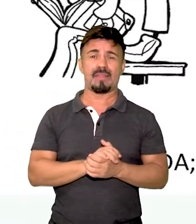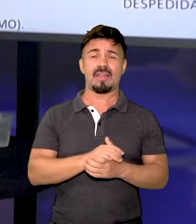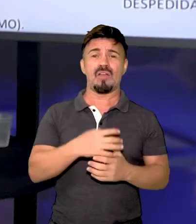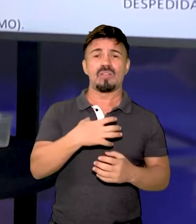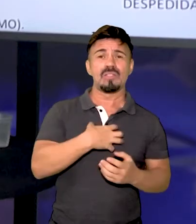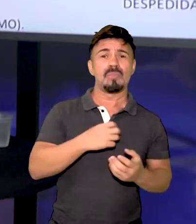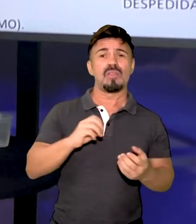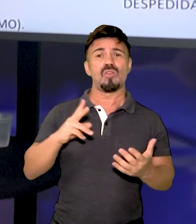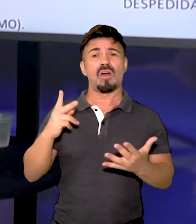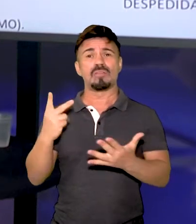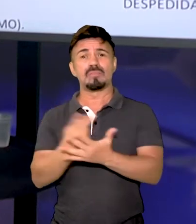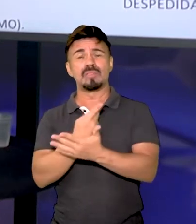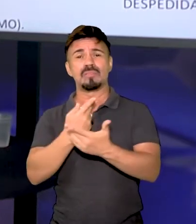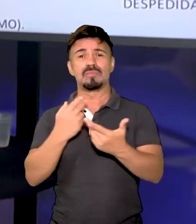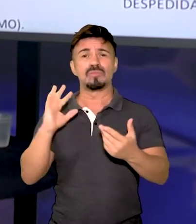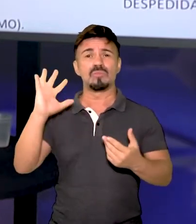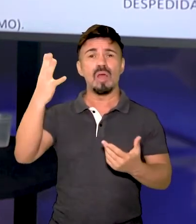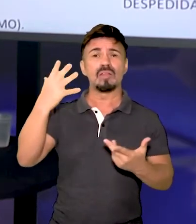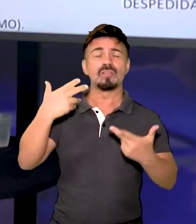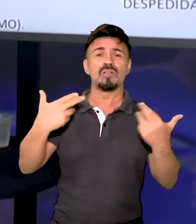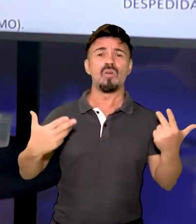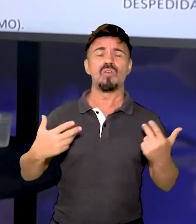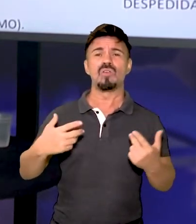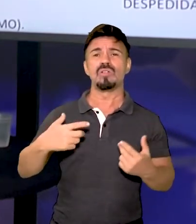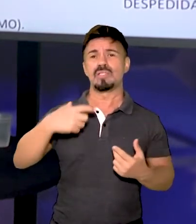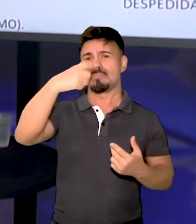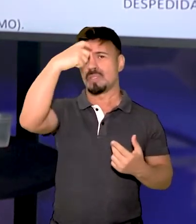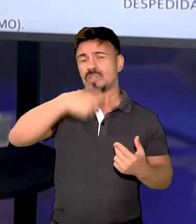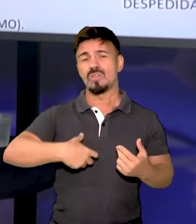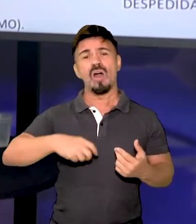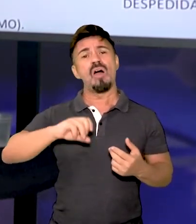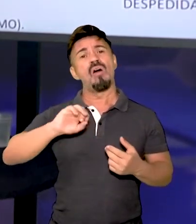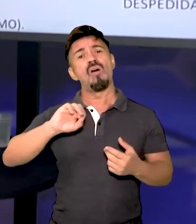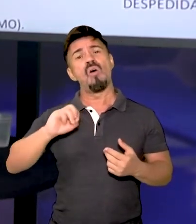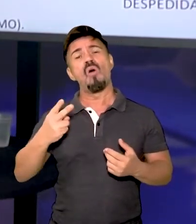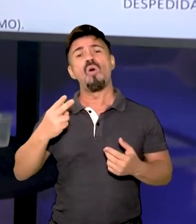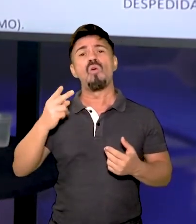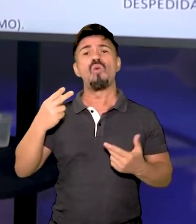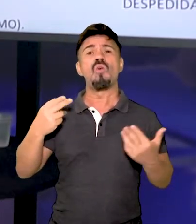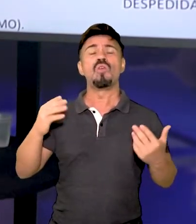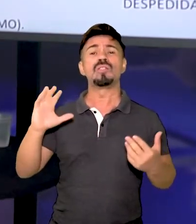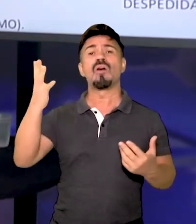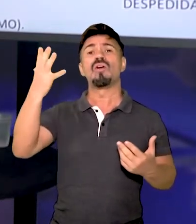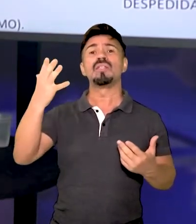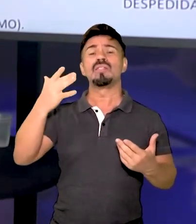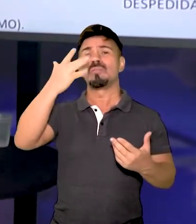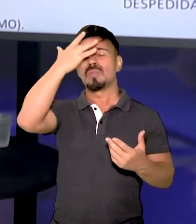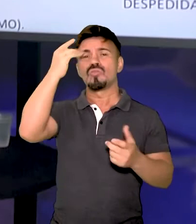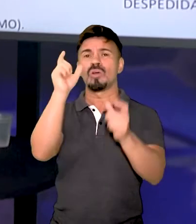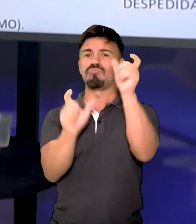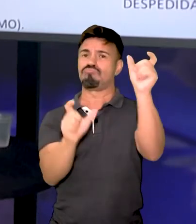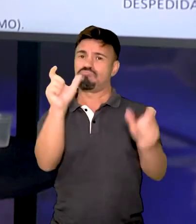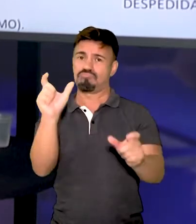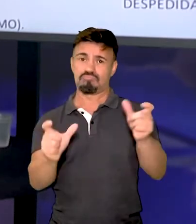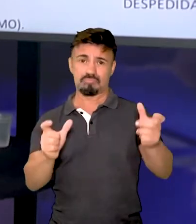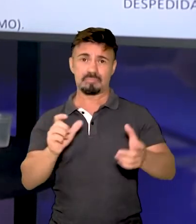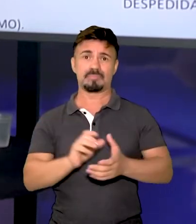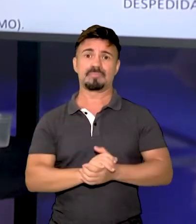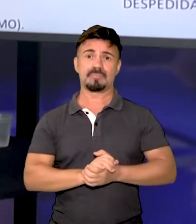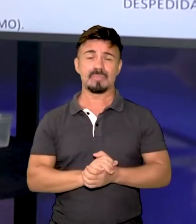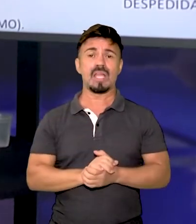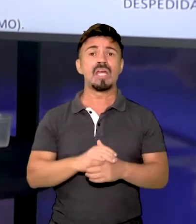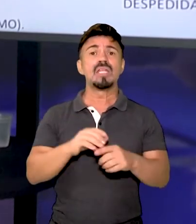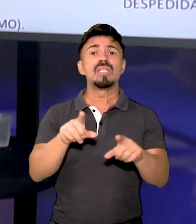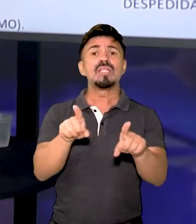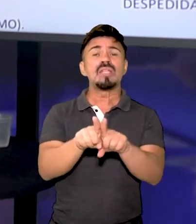sentimentos pessoais, pode ser pessoal, relacional ou algo que está acontecendo ou de alguém, certo? Nós